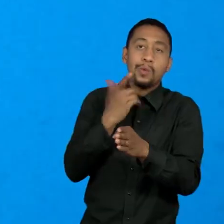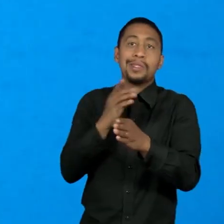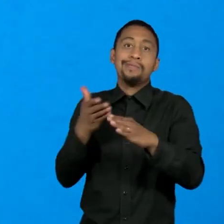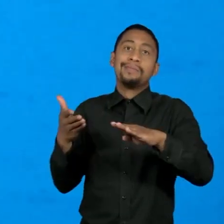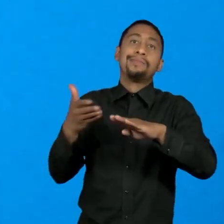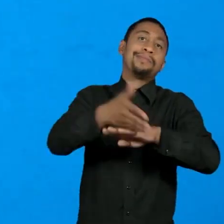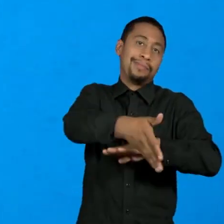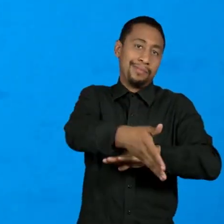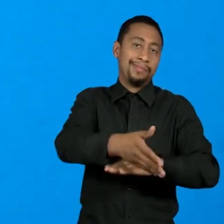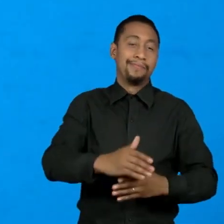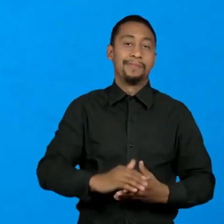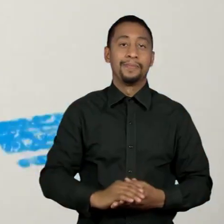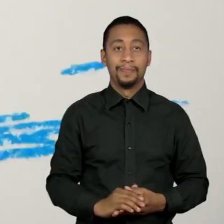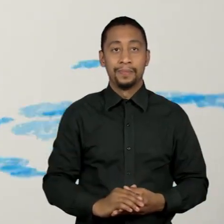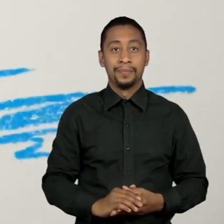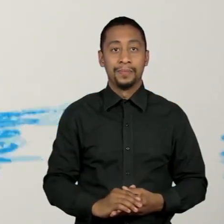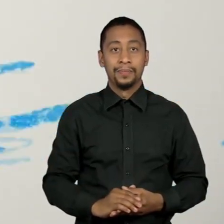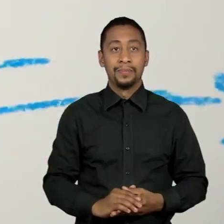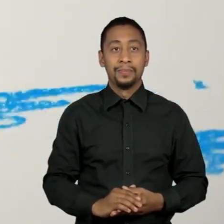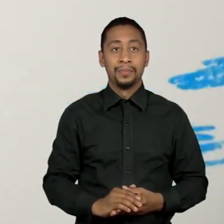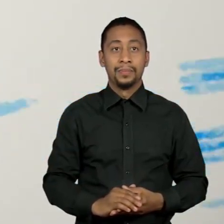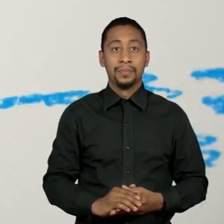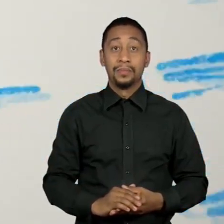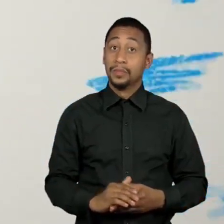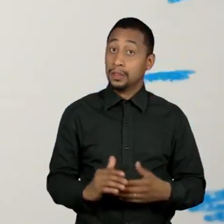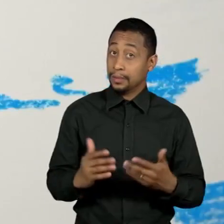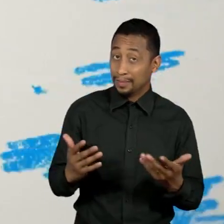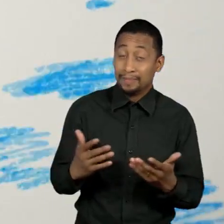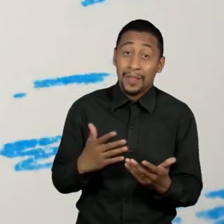allí, porque ya tenían amenazada a mi mami.